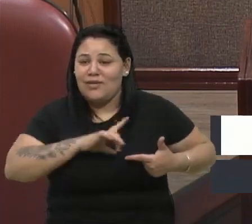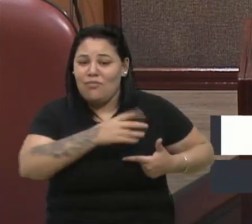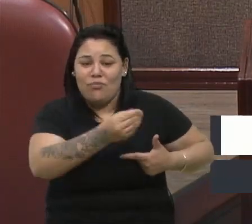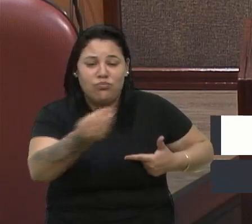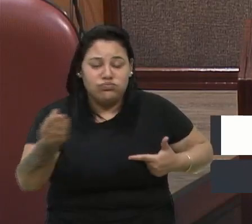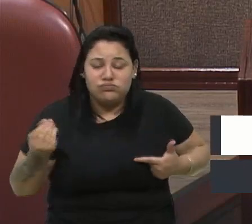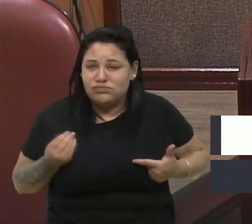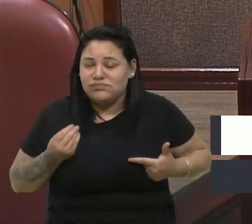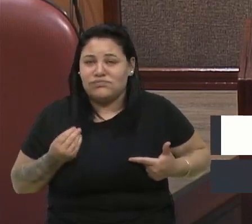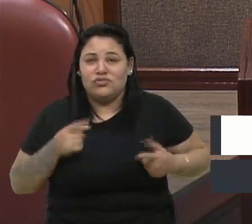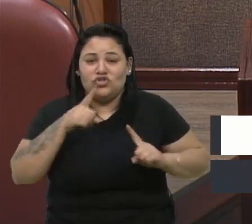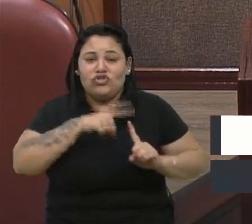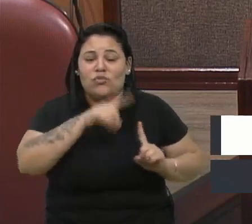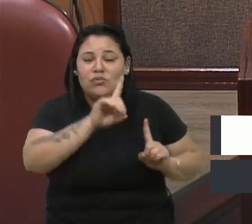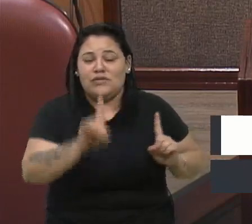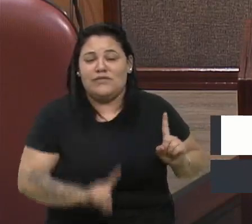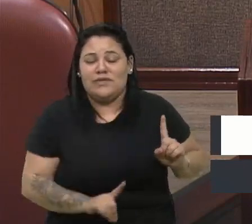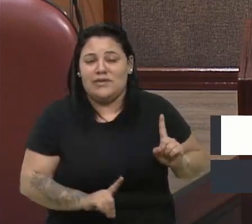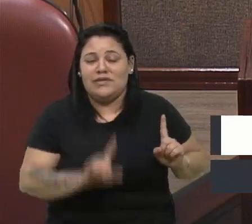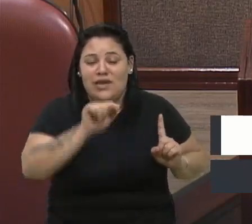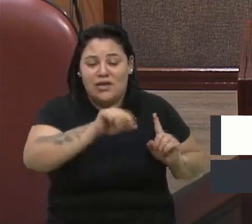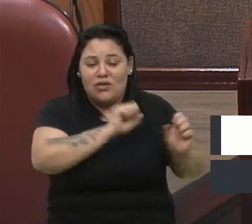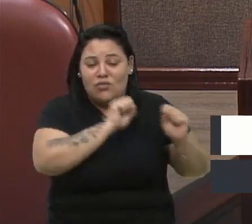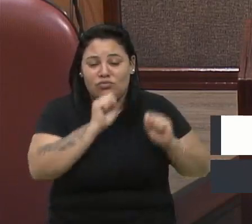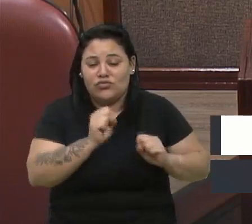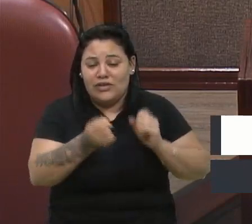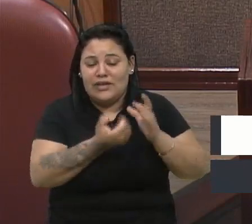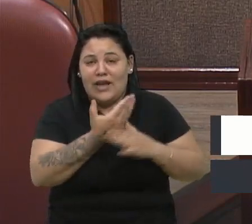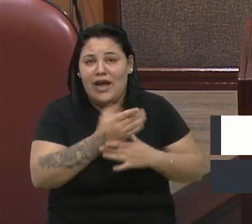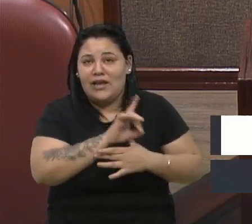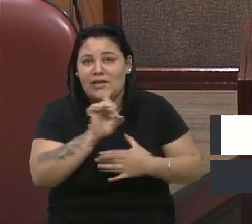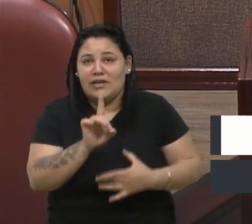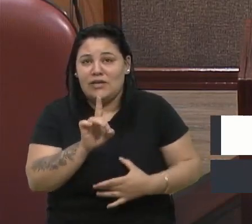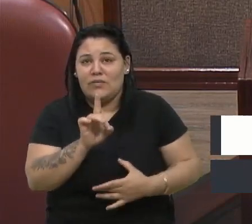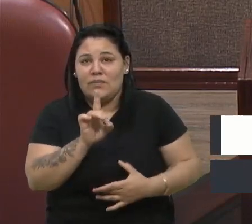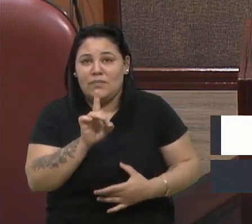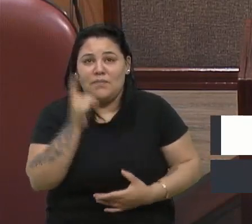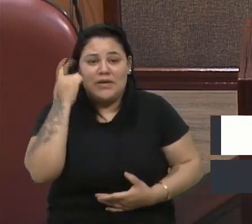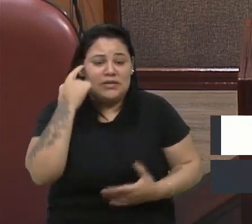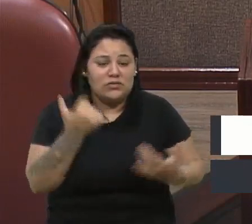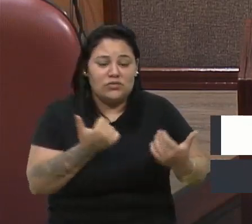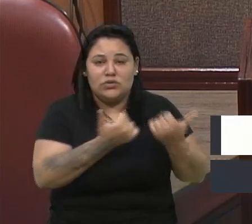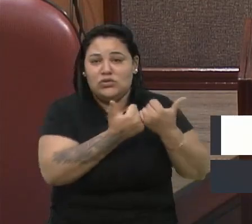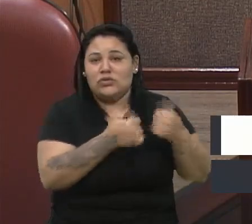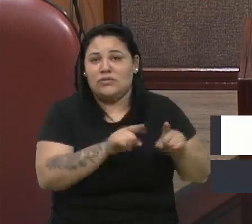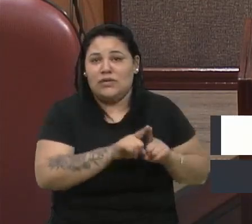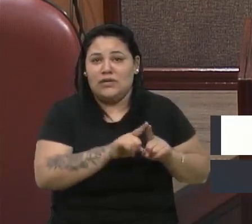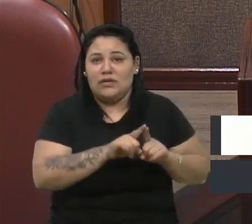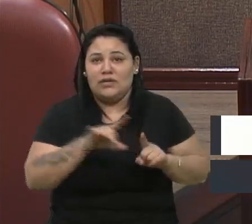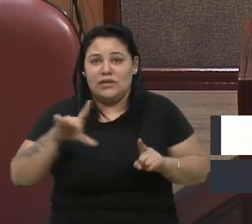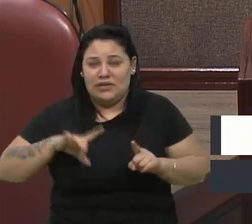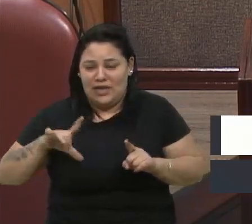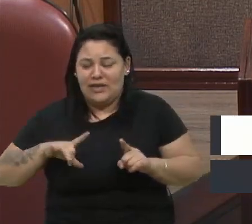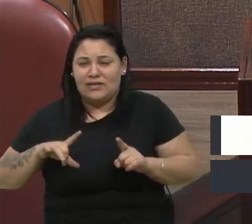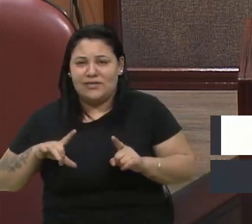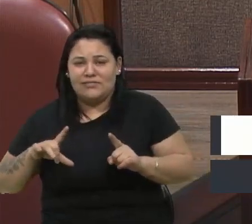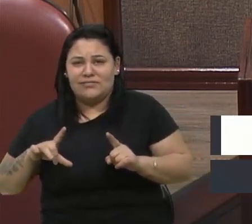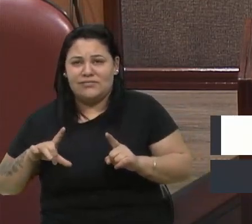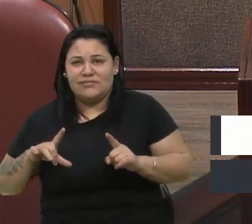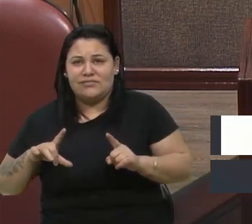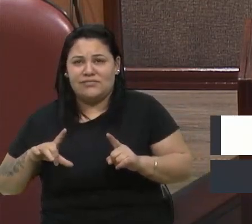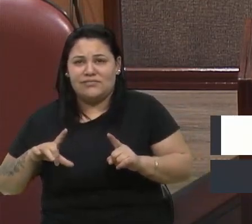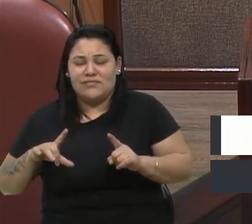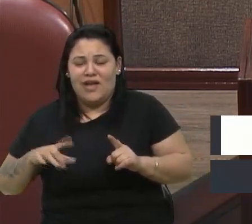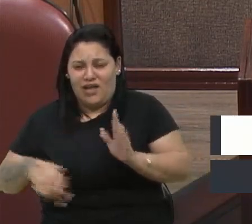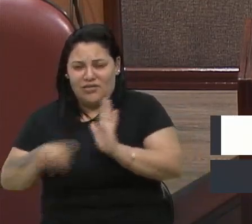talvez... propor a criação e não pensar num assessor, e eu diria, teria a mesma eficácia?